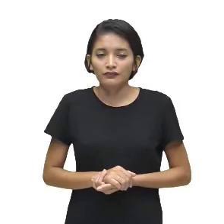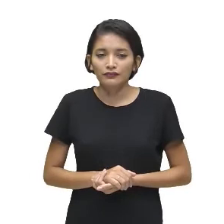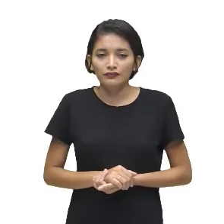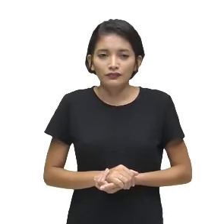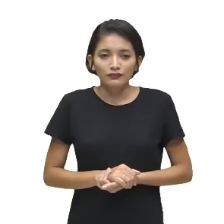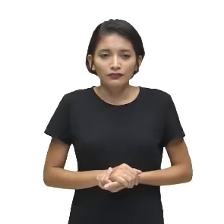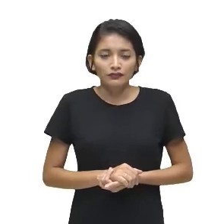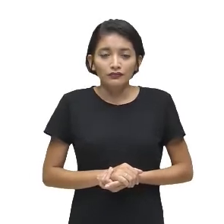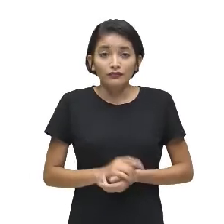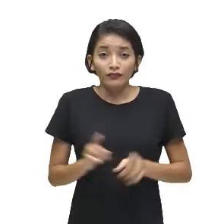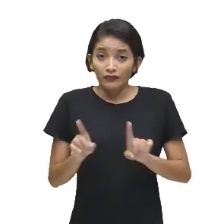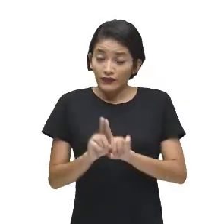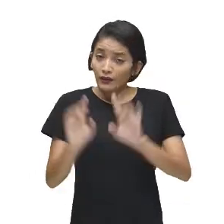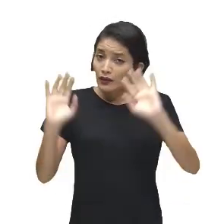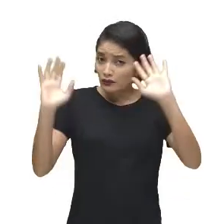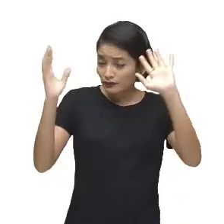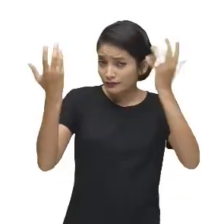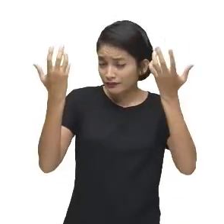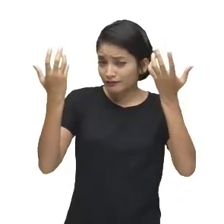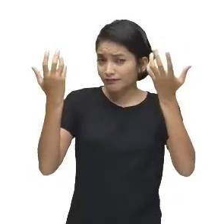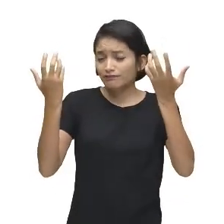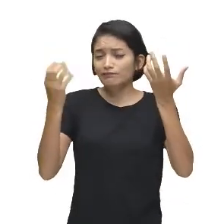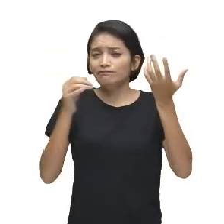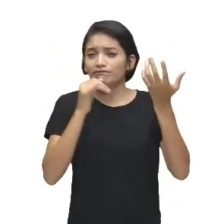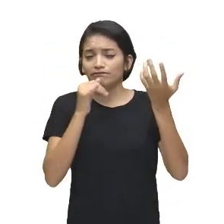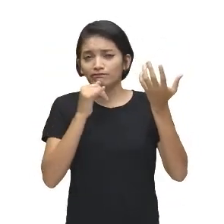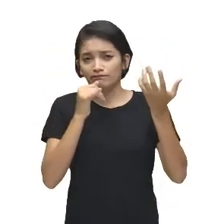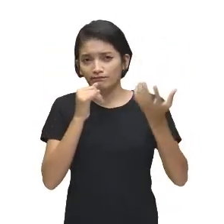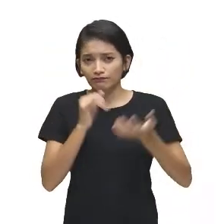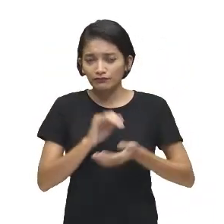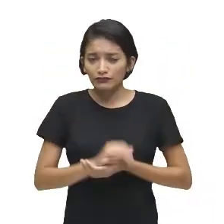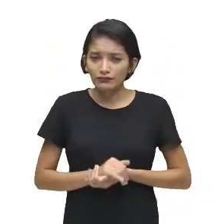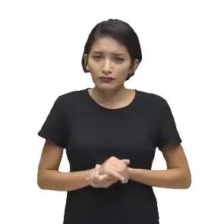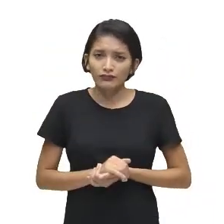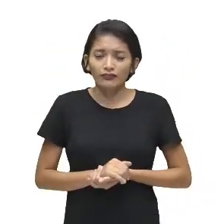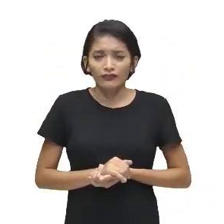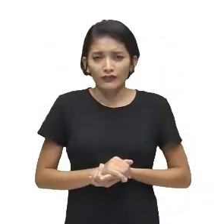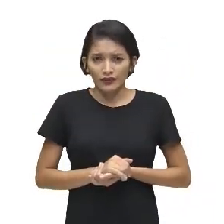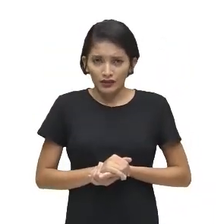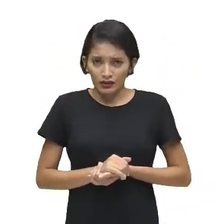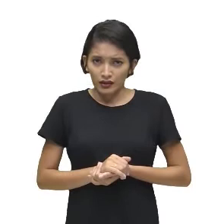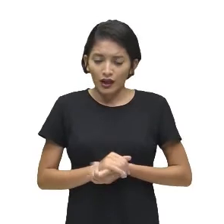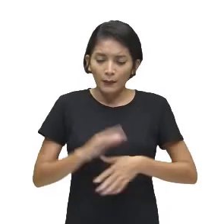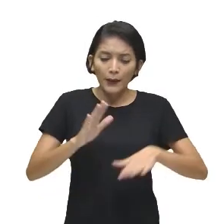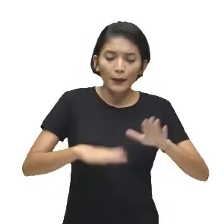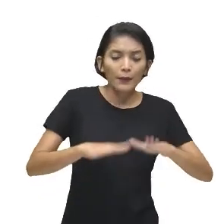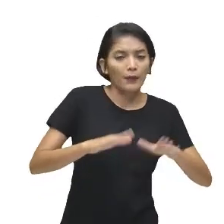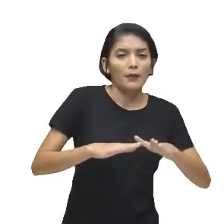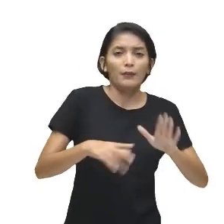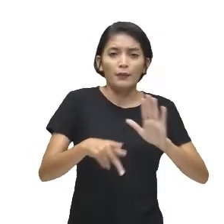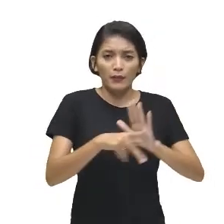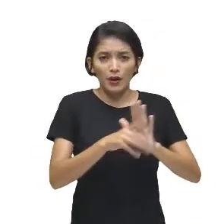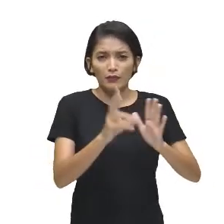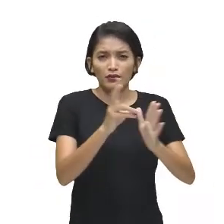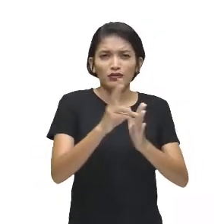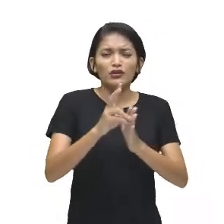Uma cerimônia, de repente, da tucandeira numa comunidade indígena, todas são ritos